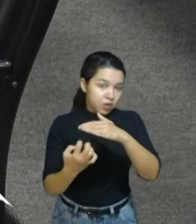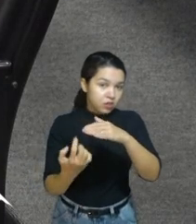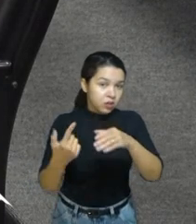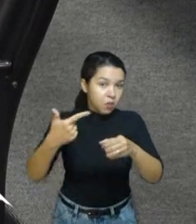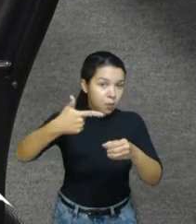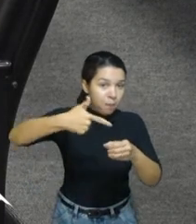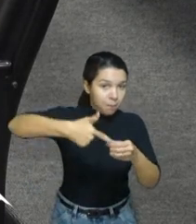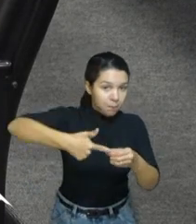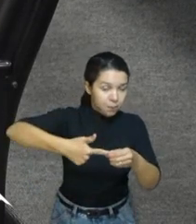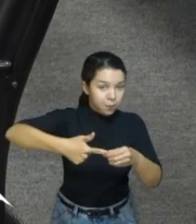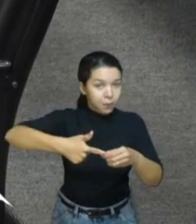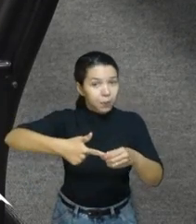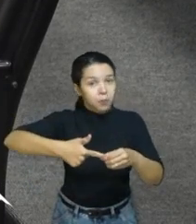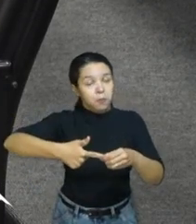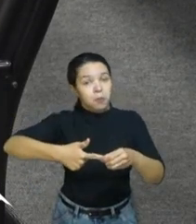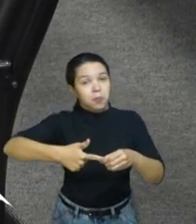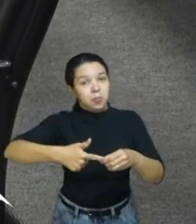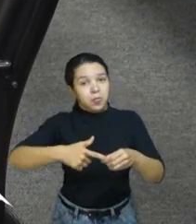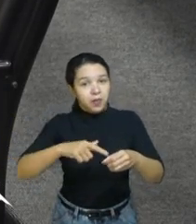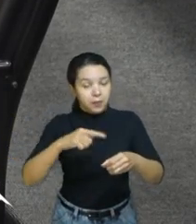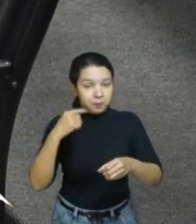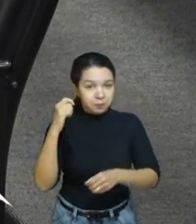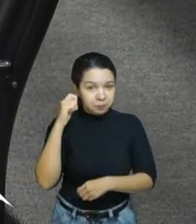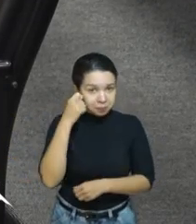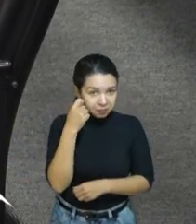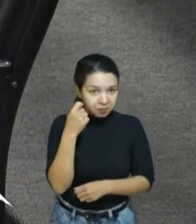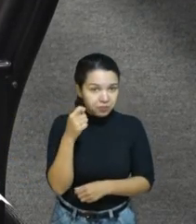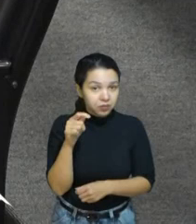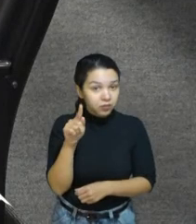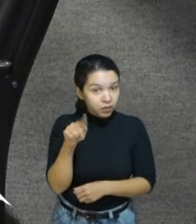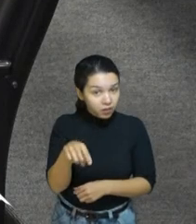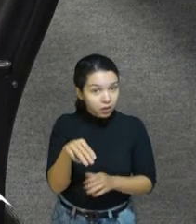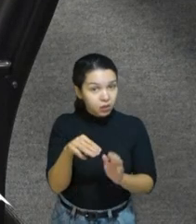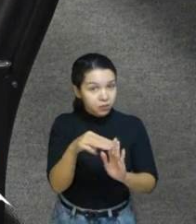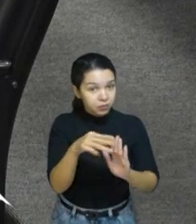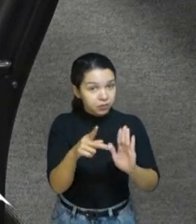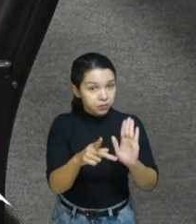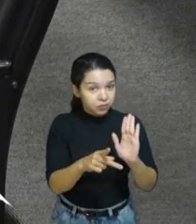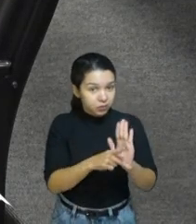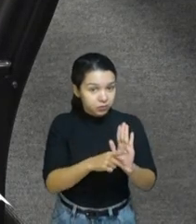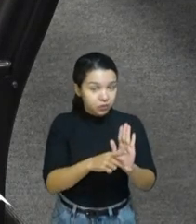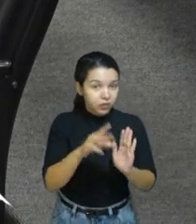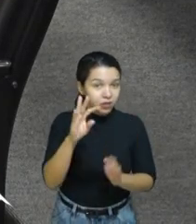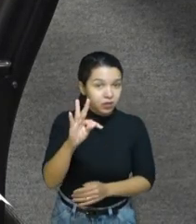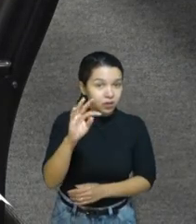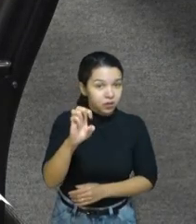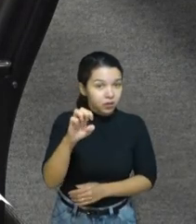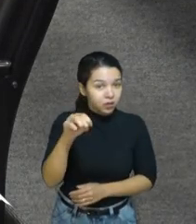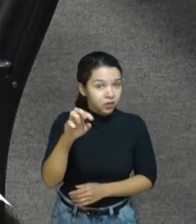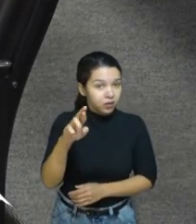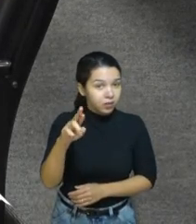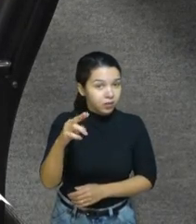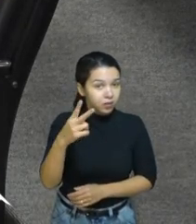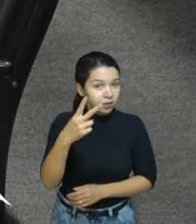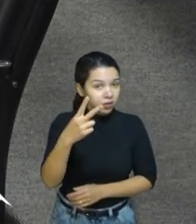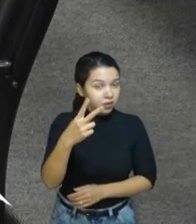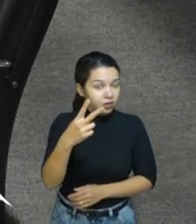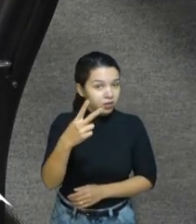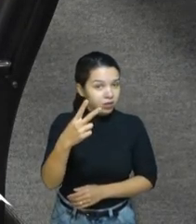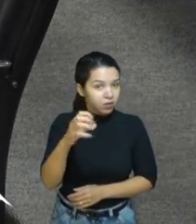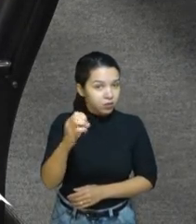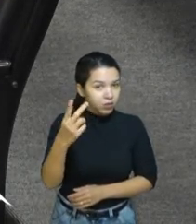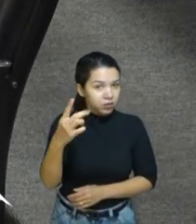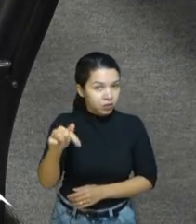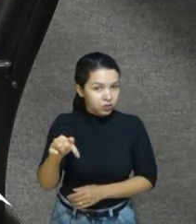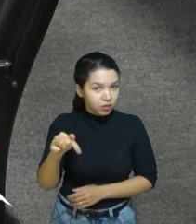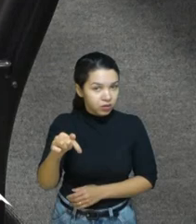petróleo. Isso daí é uma medida provisória do Temer, do dia 13 de dezembro de 2017. Aquele